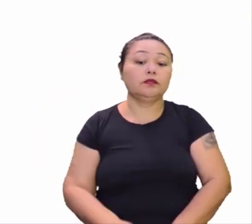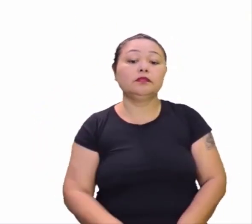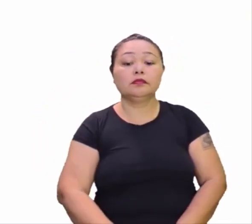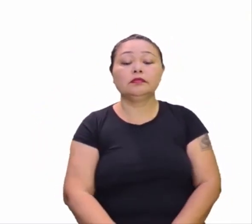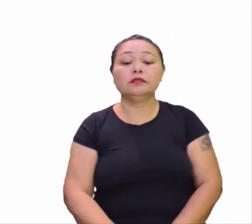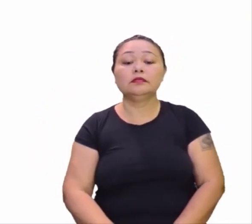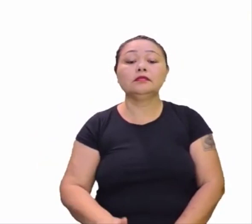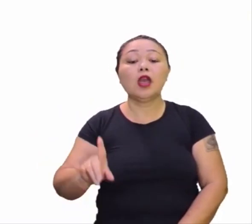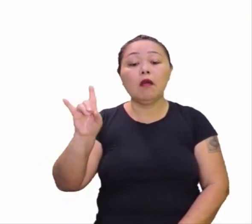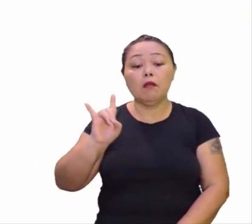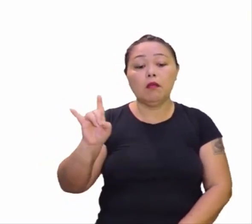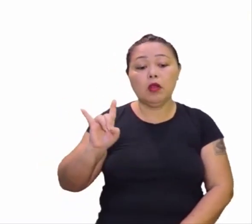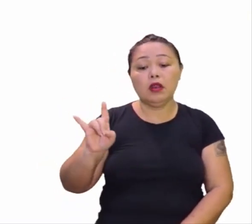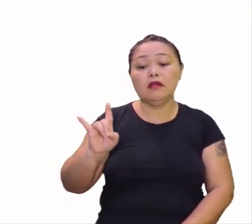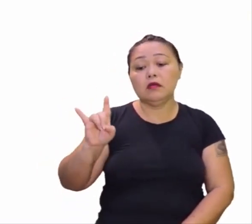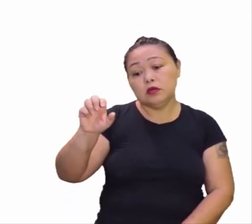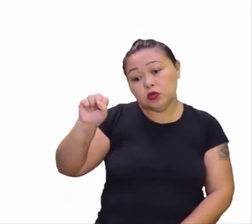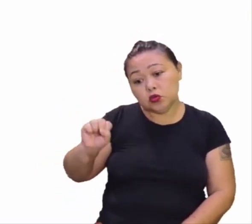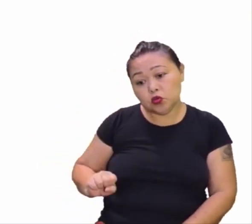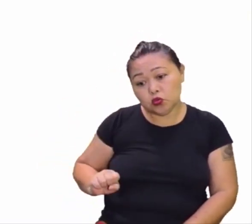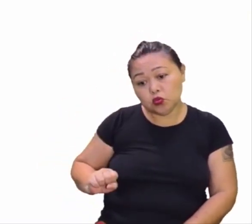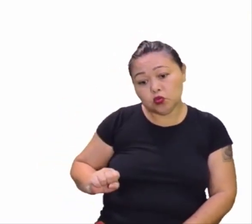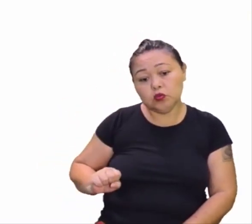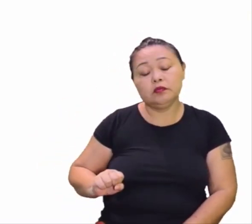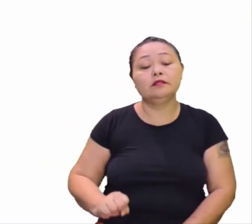olha, Bolívia. Bolívia. Então, sul.